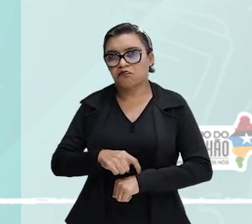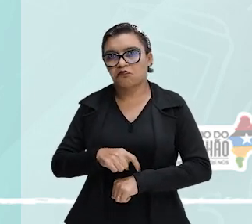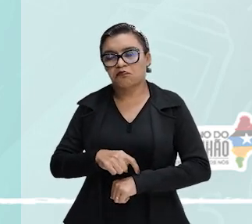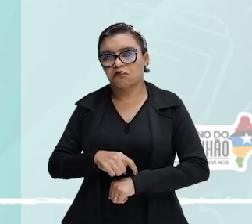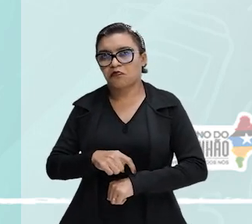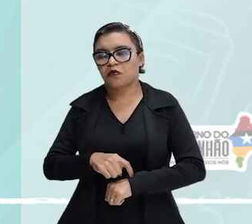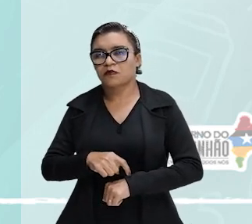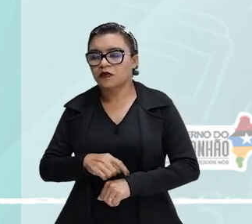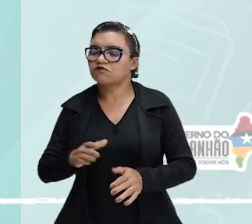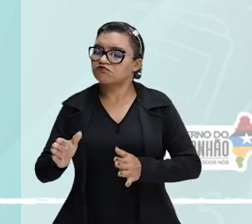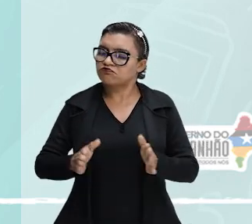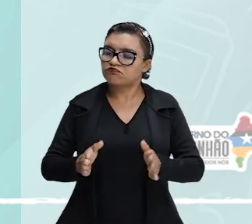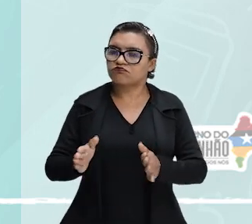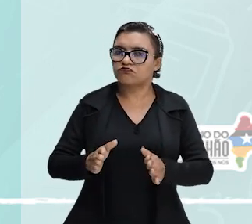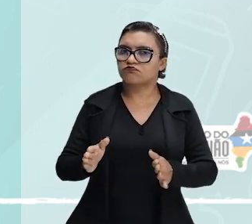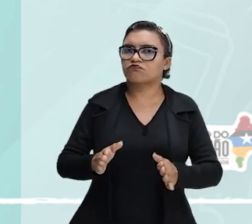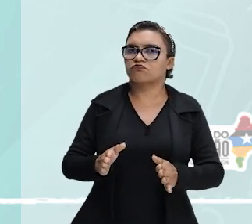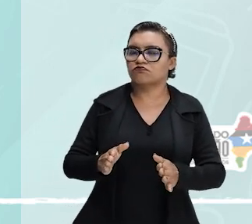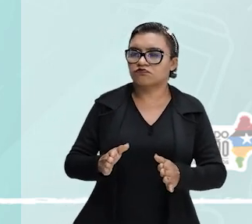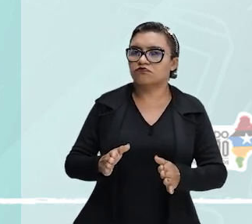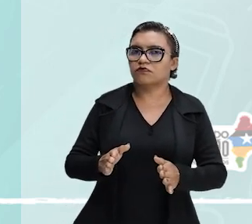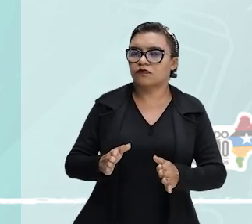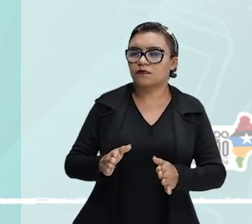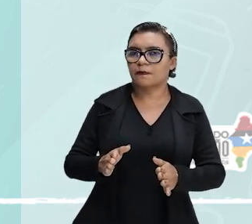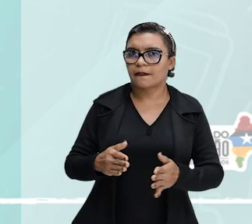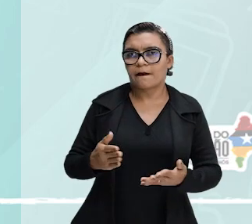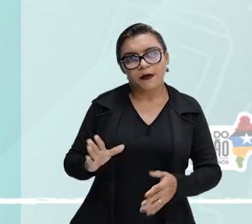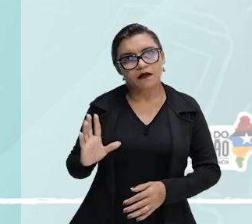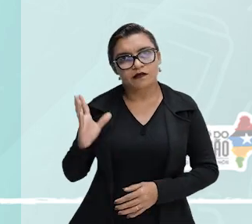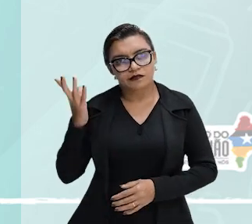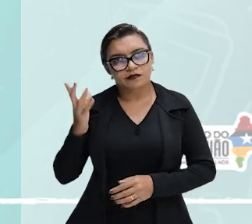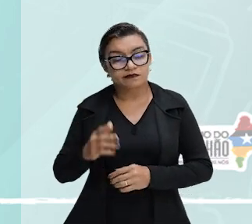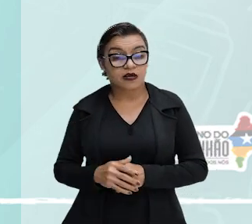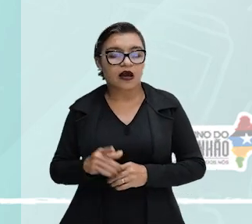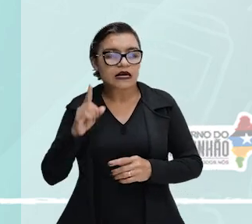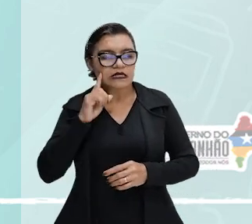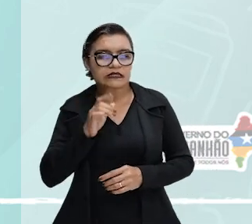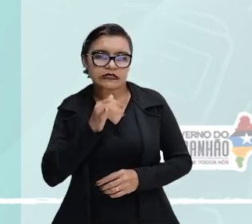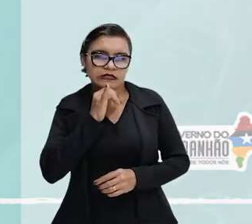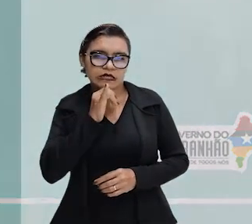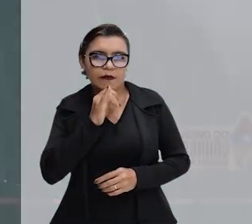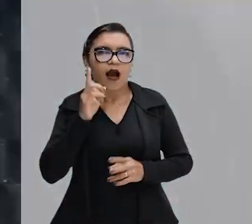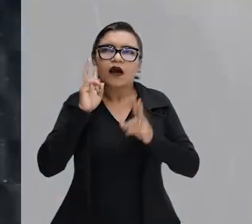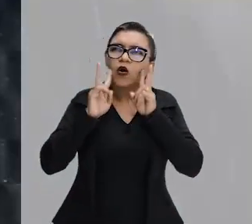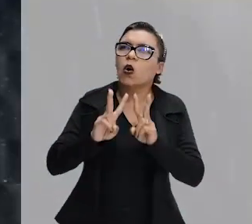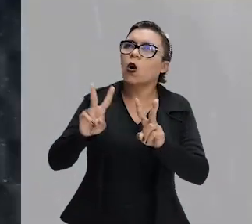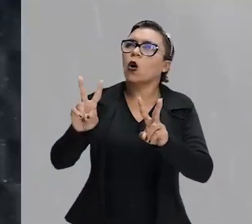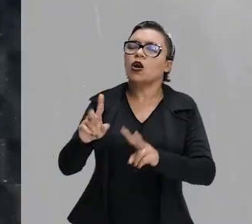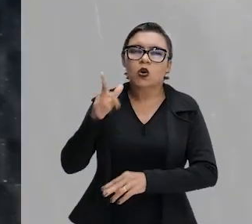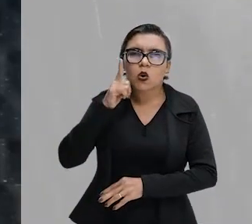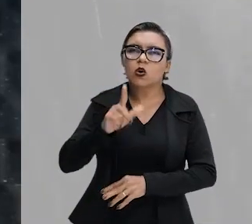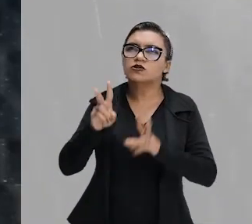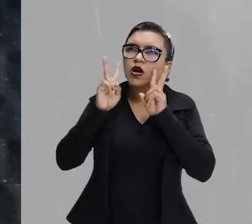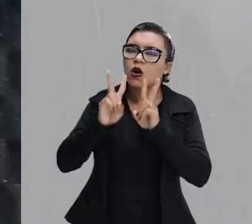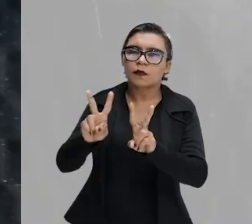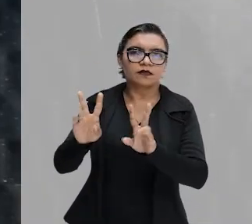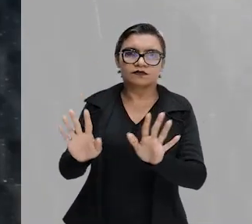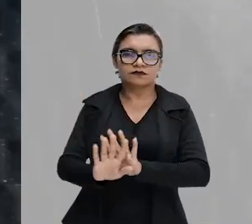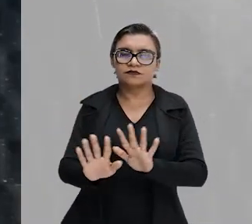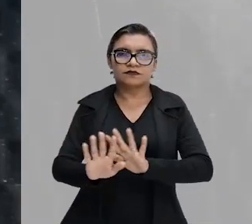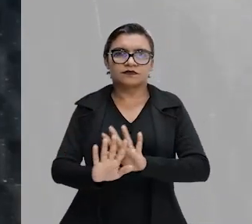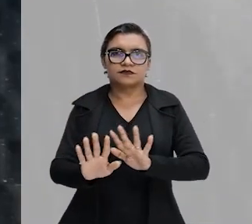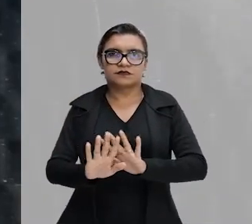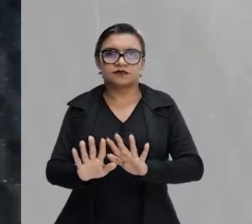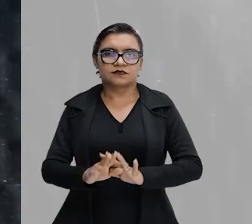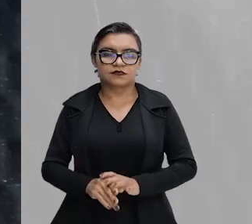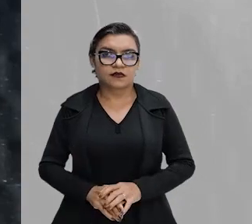um intervalo de tempo, né, para poder acontecer, certo? Então você não vai olhar para o céu e vai conseguir observar isso, certo, acontecendo